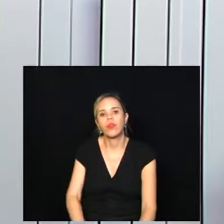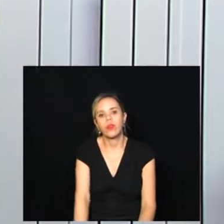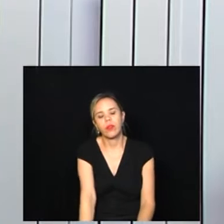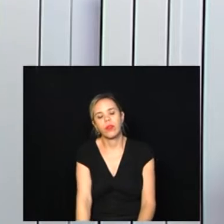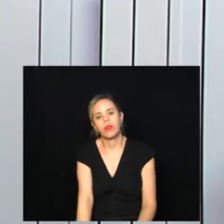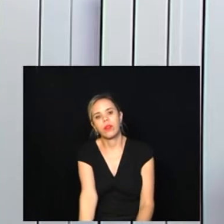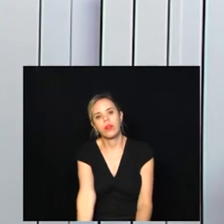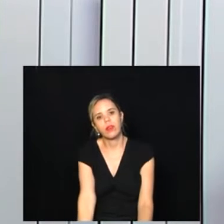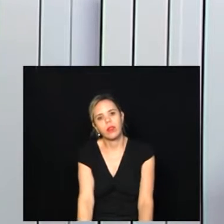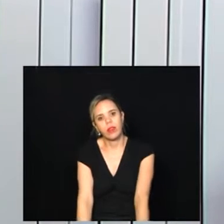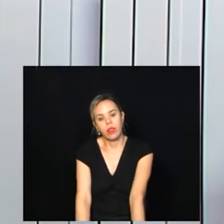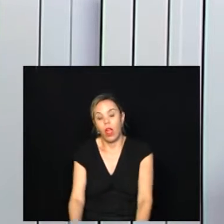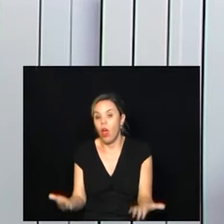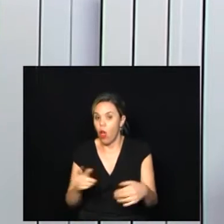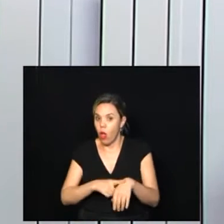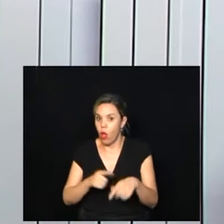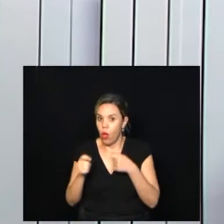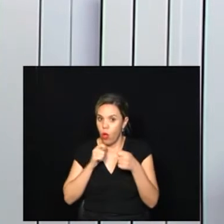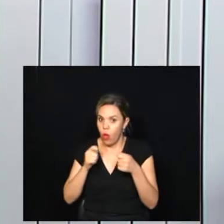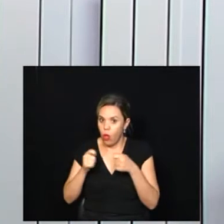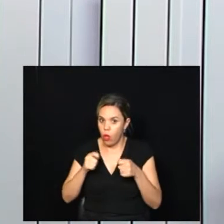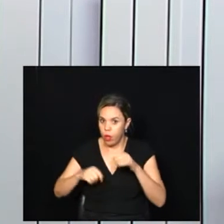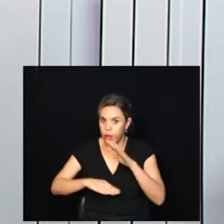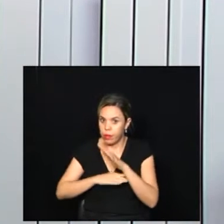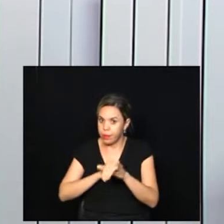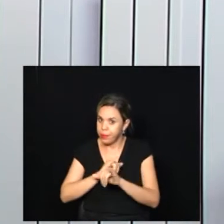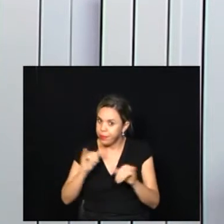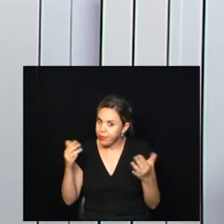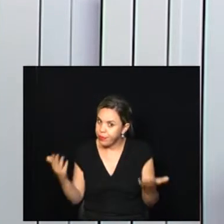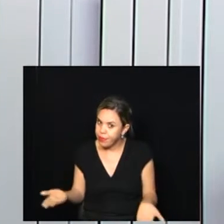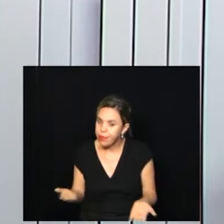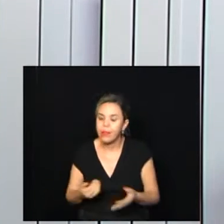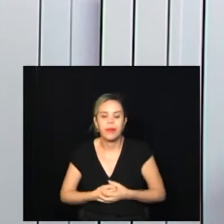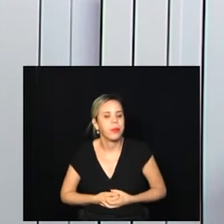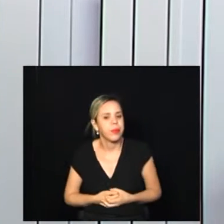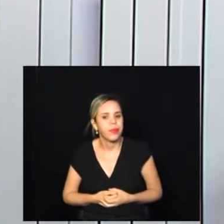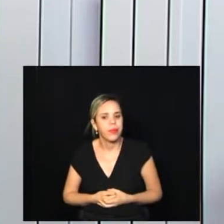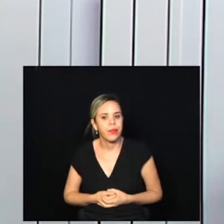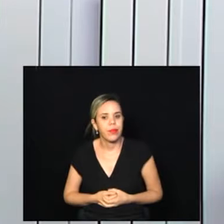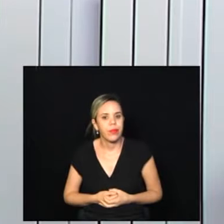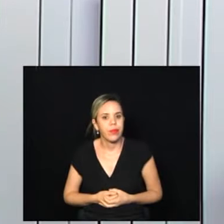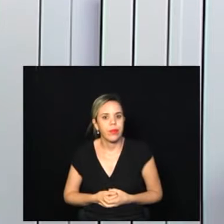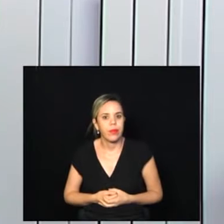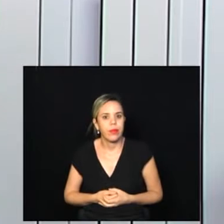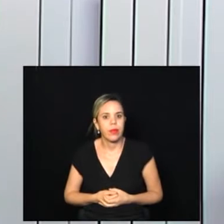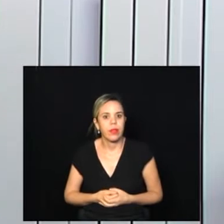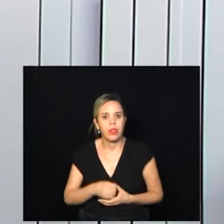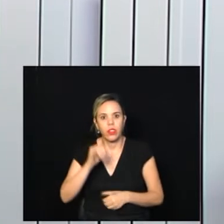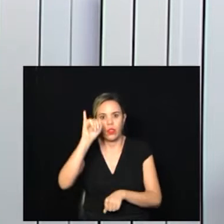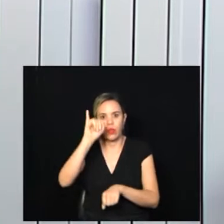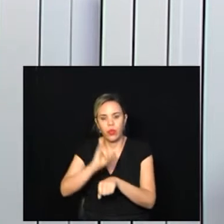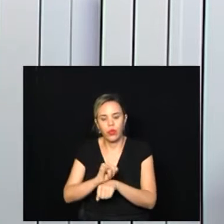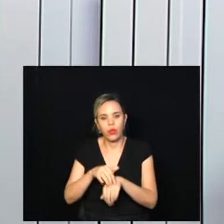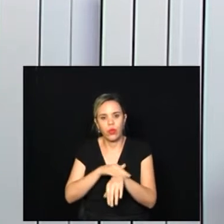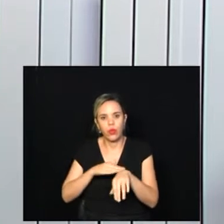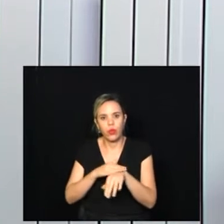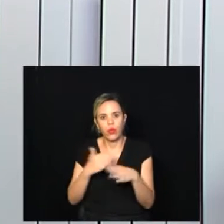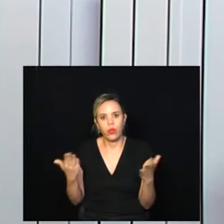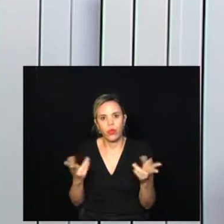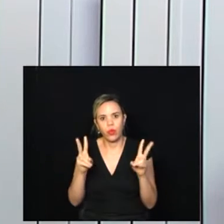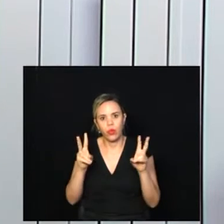em ponto. E é hora de entrevista aqui no Câmara Notícia, viu? E é internacional. Nós vamos abordar